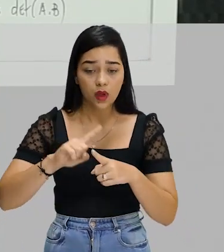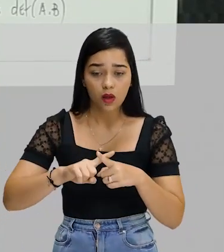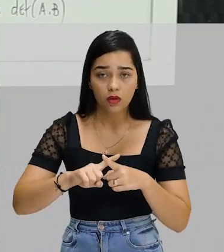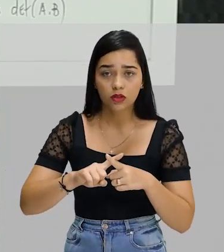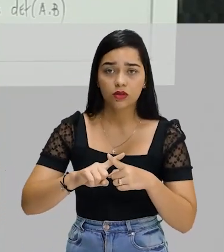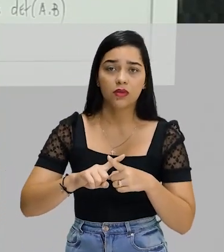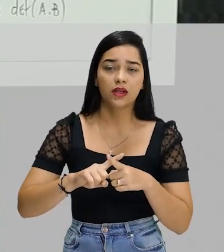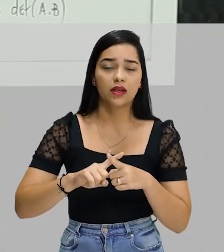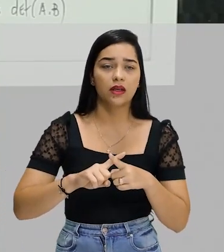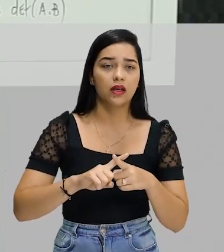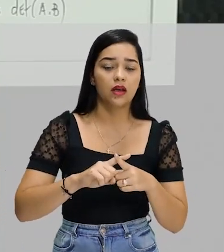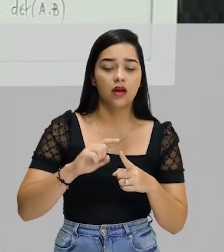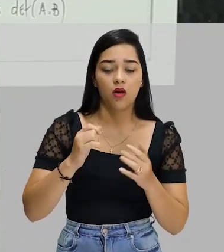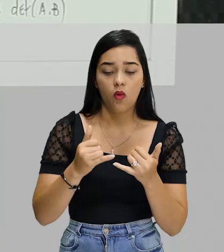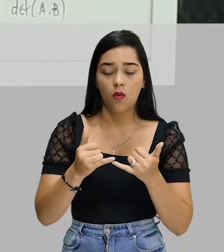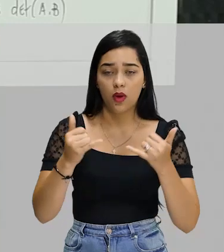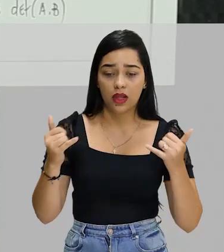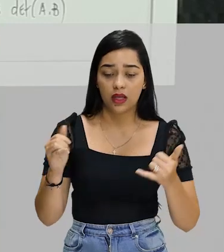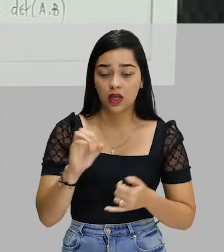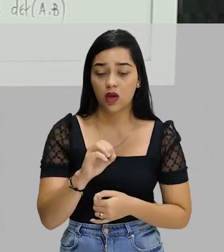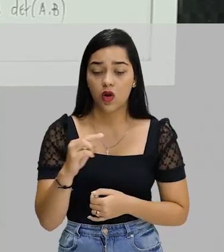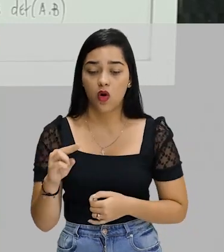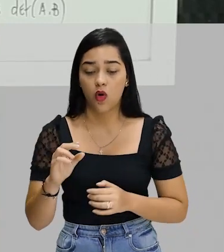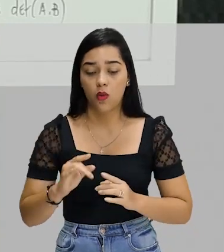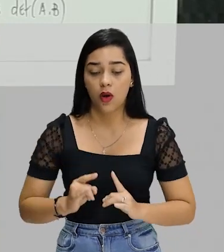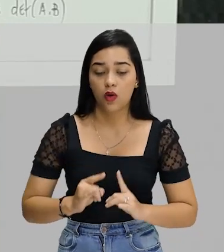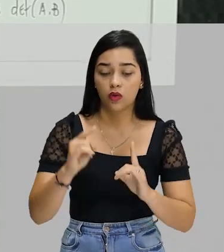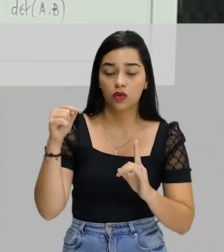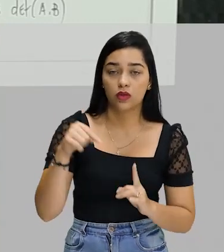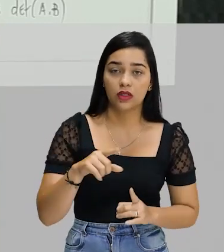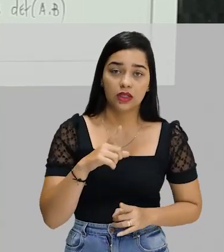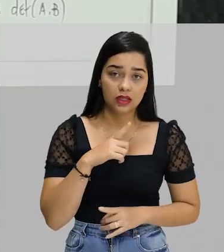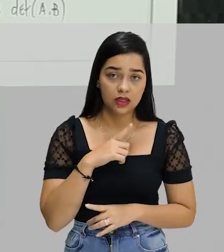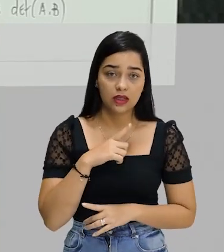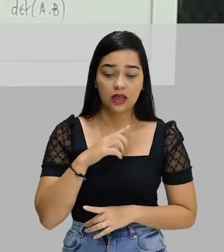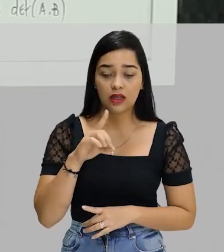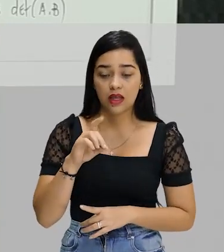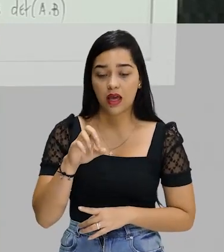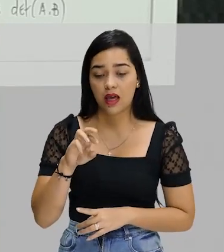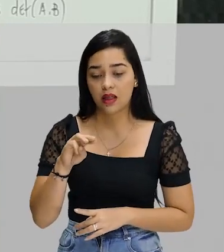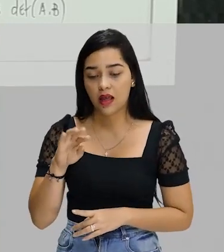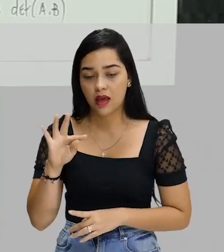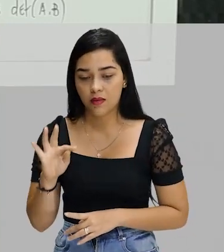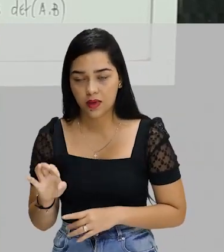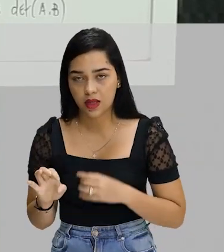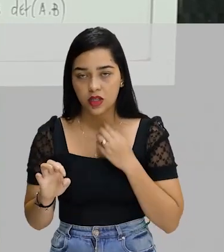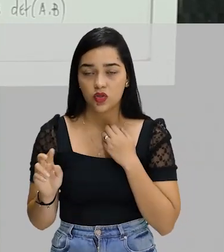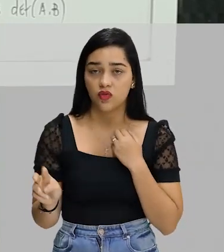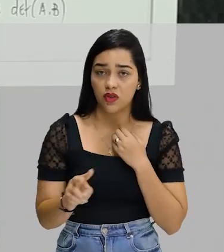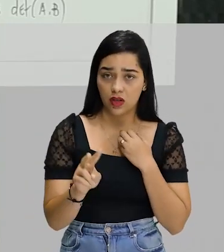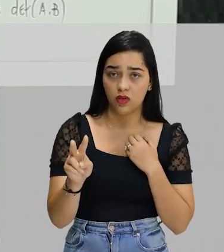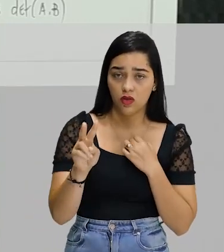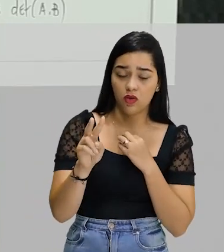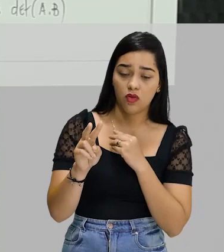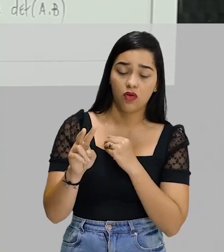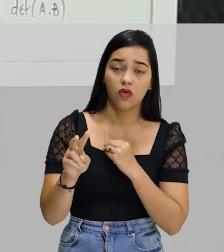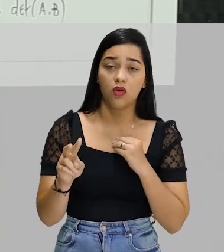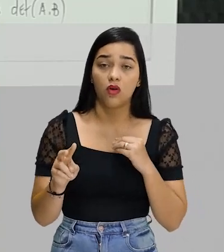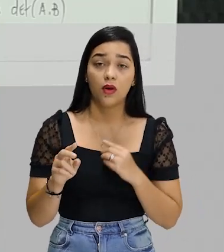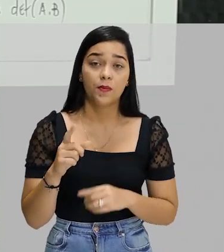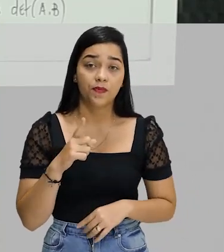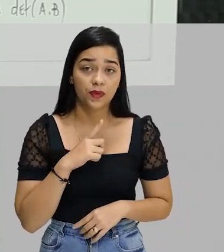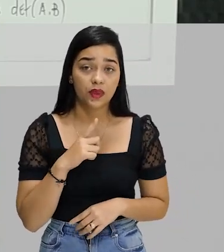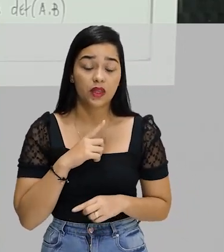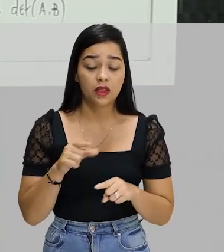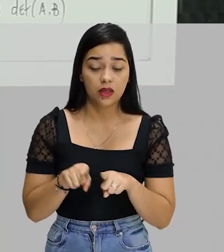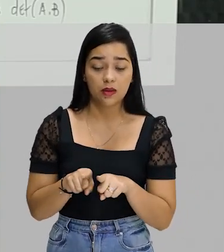multiplicar uma linha ou uma coluna de um determinante por um determinado valor, o seu